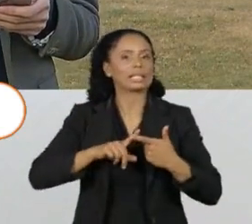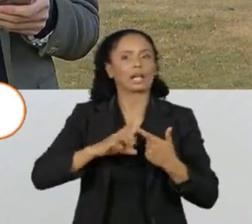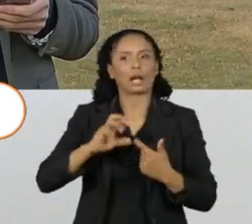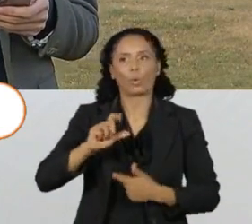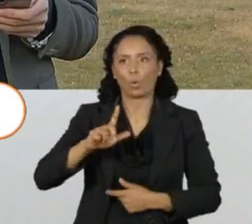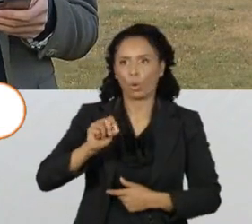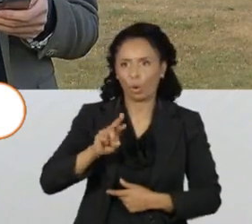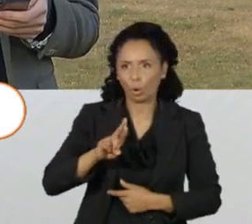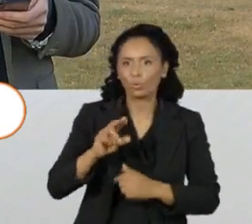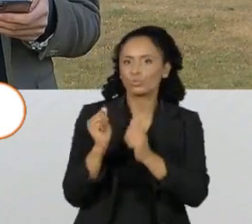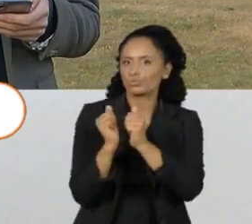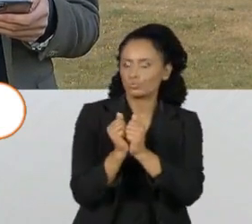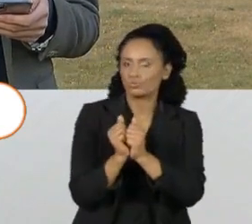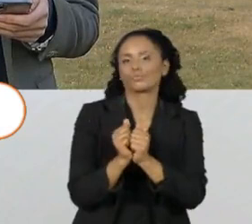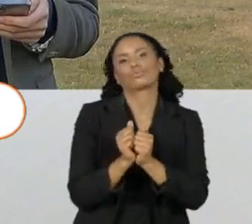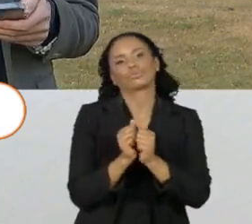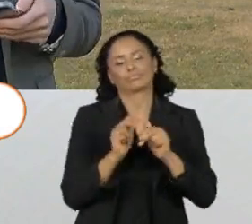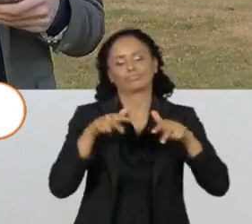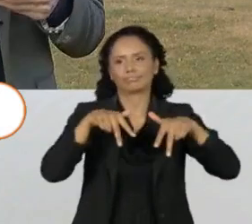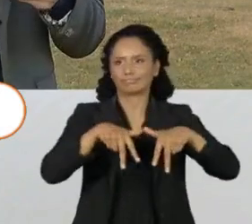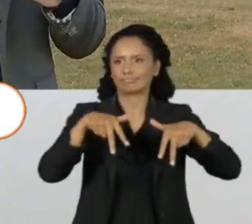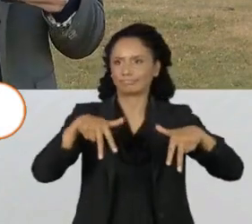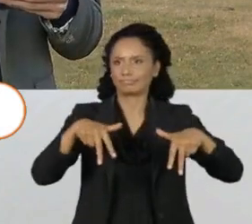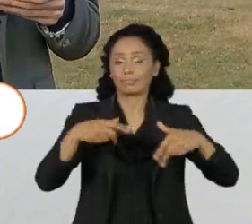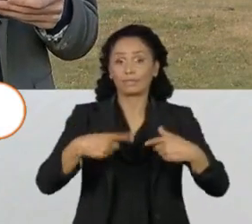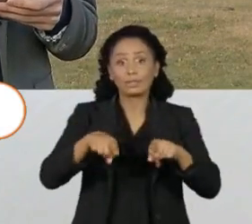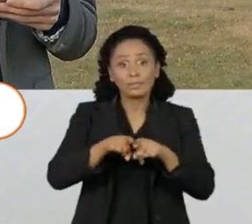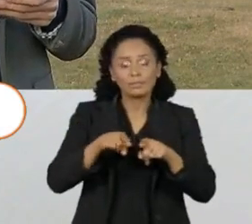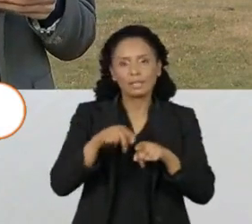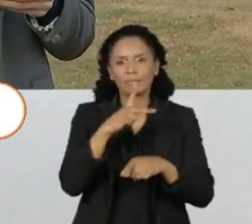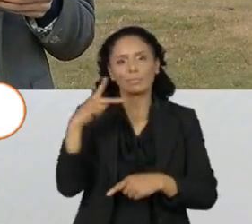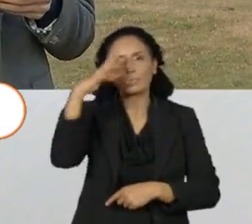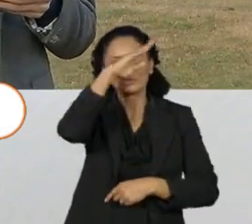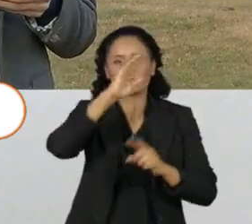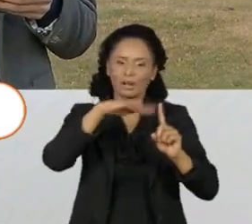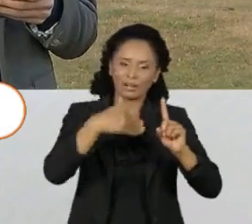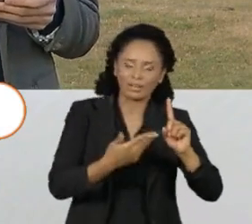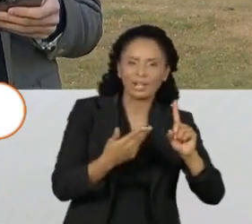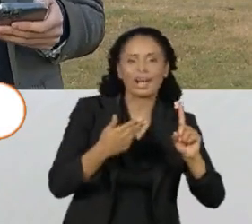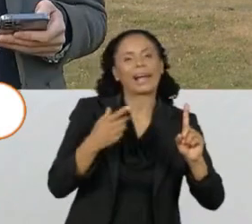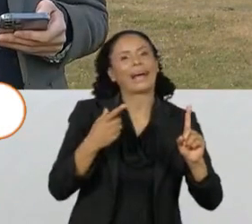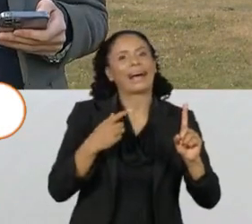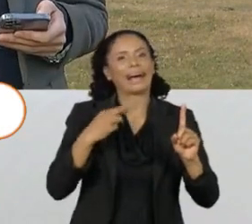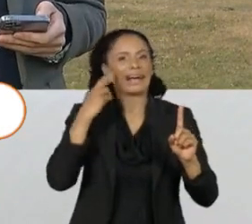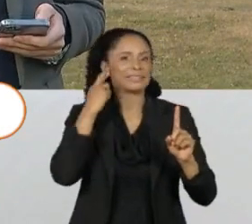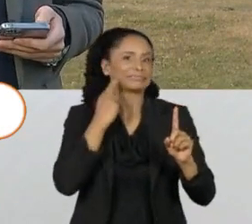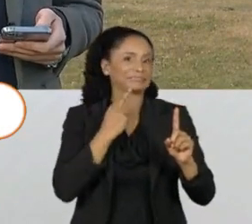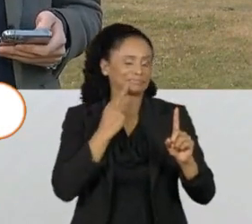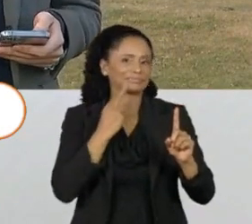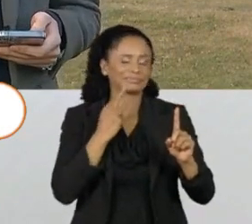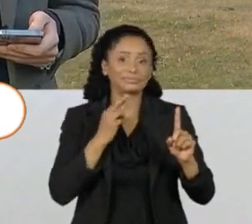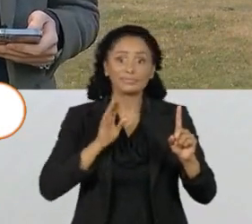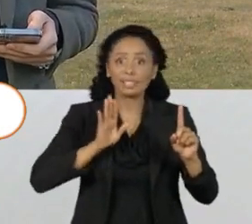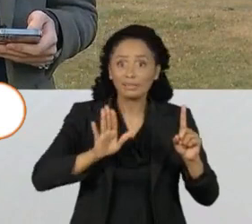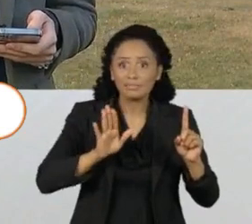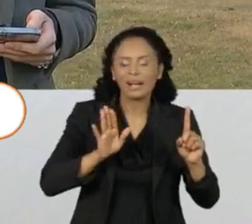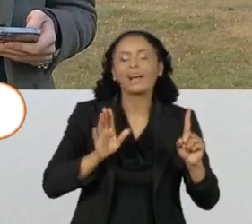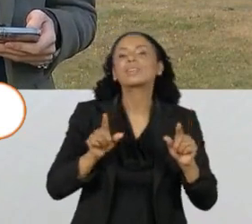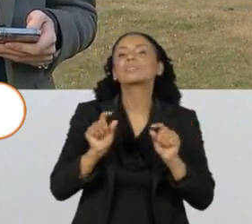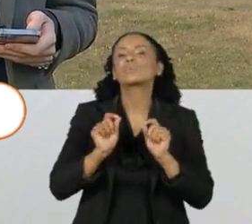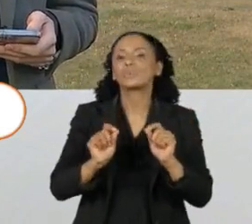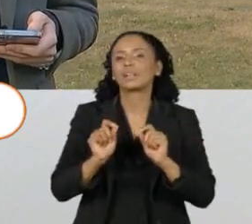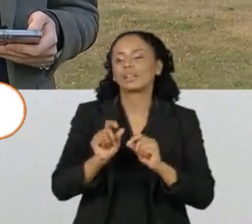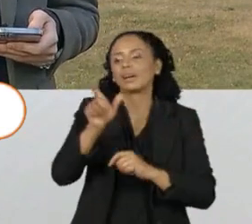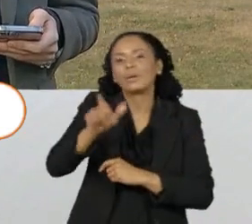palco com Bolsonaro. Inclusive, Bolsonaro voltou a elogiar Lira. Por outro lado, o evento também teve ausências de